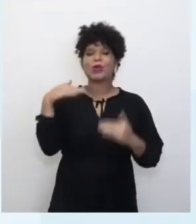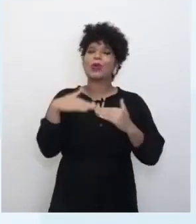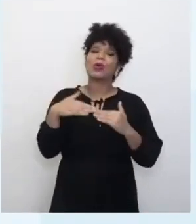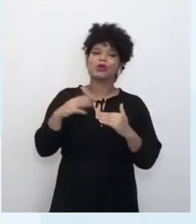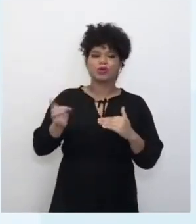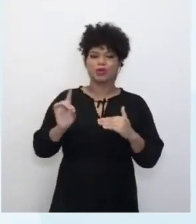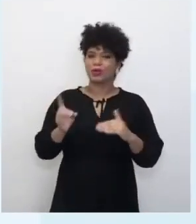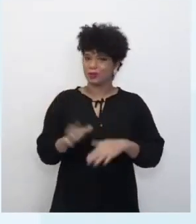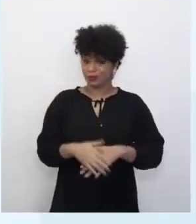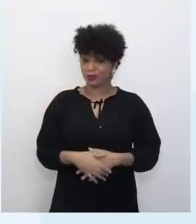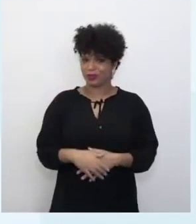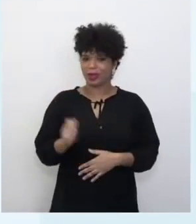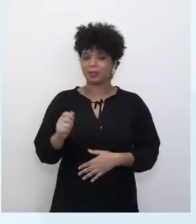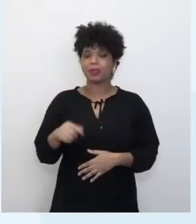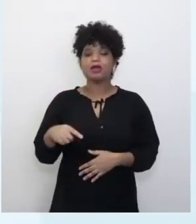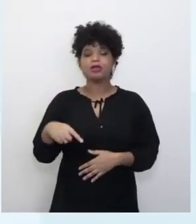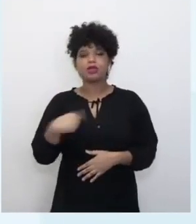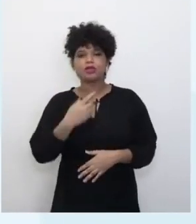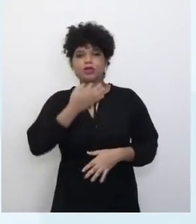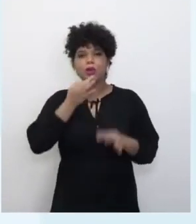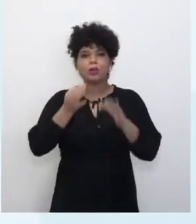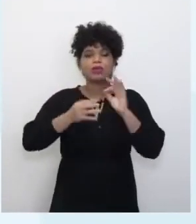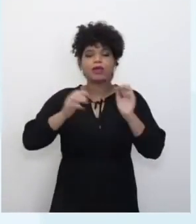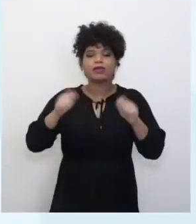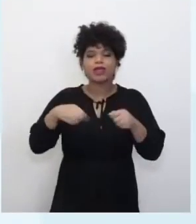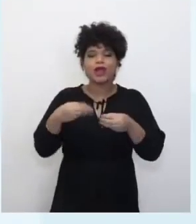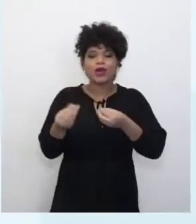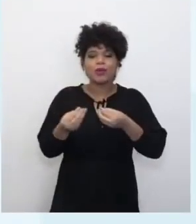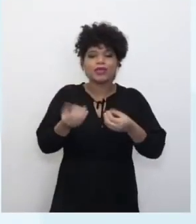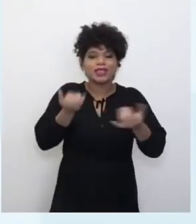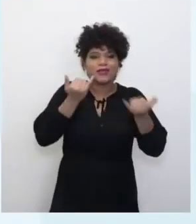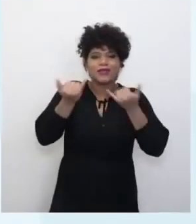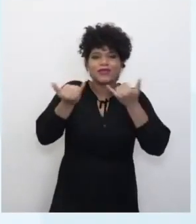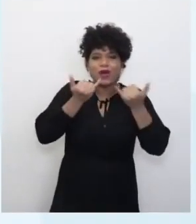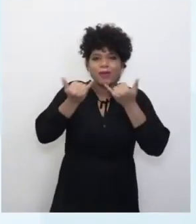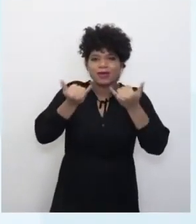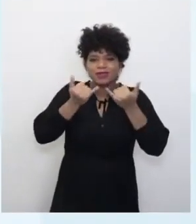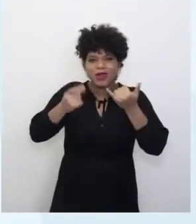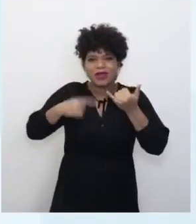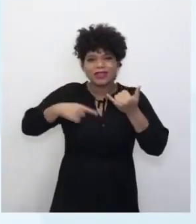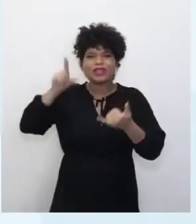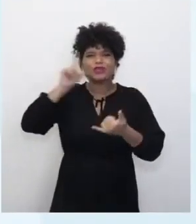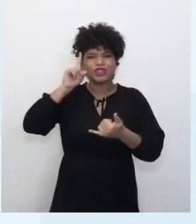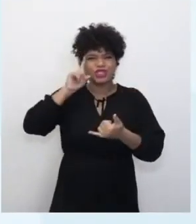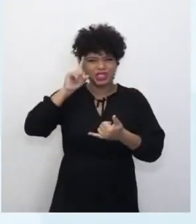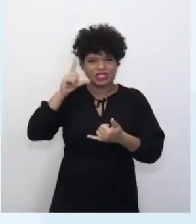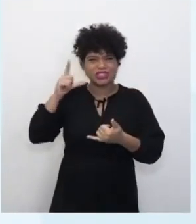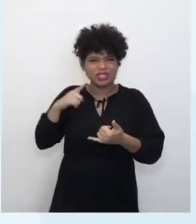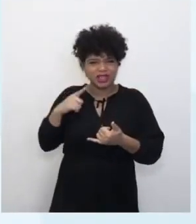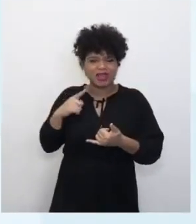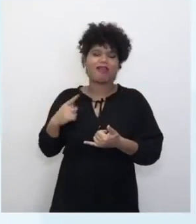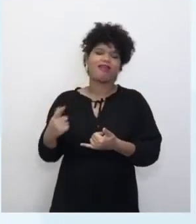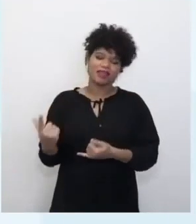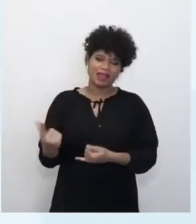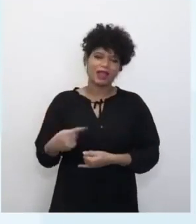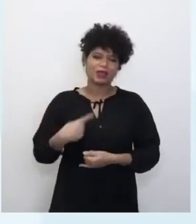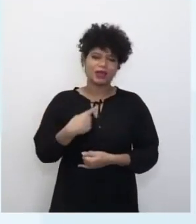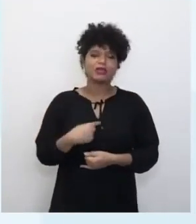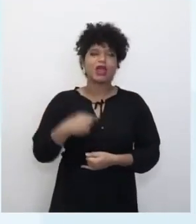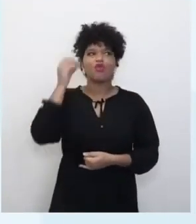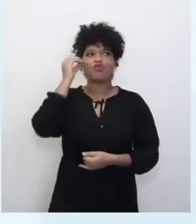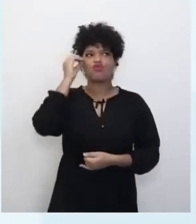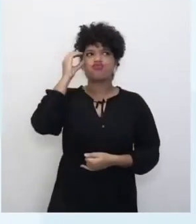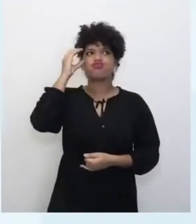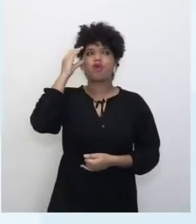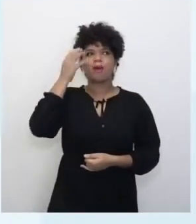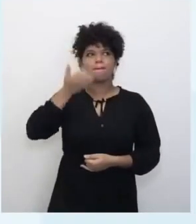A construção do repertório se dá pelo envolvimento que temos com as informações a que somos expostos diariamente e o quanto